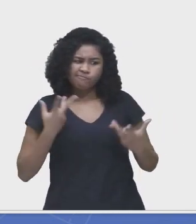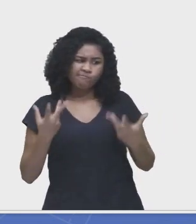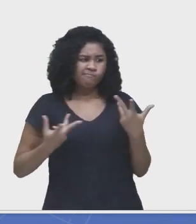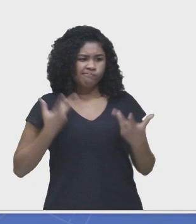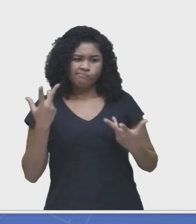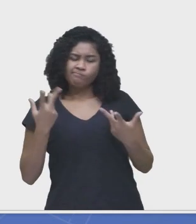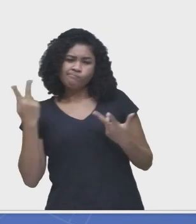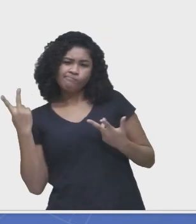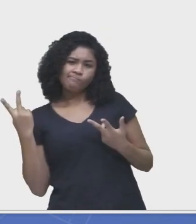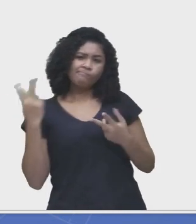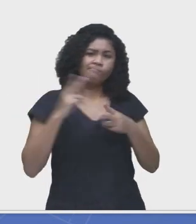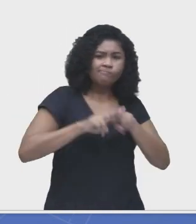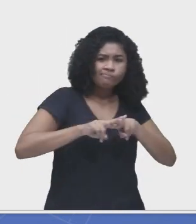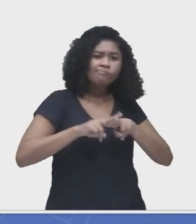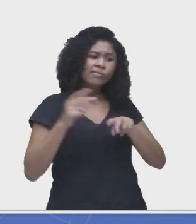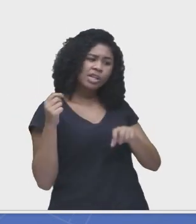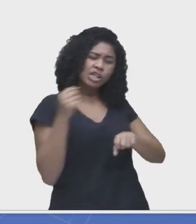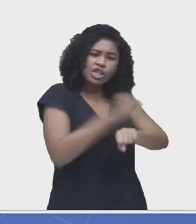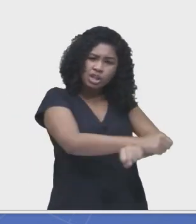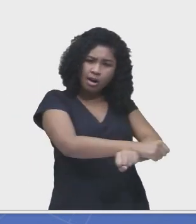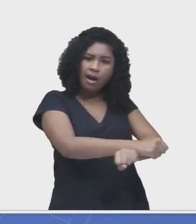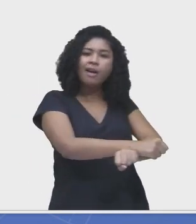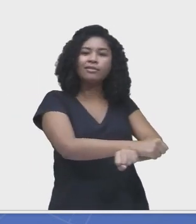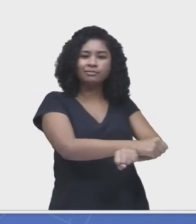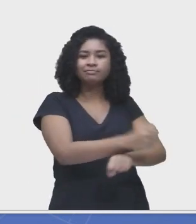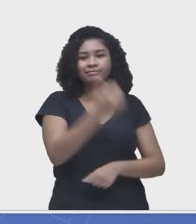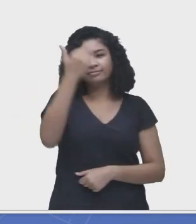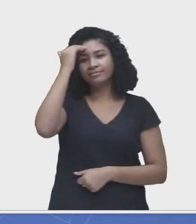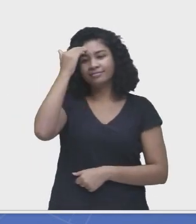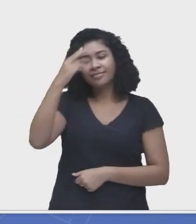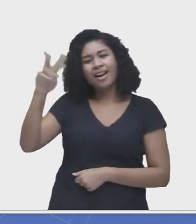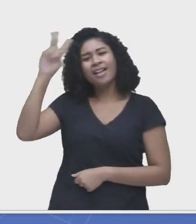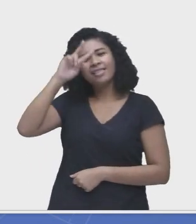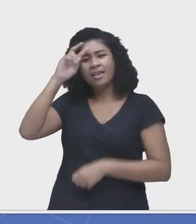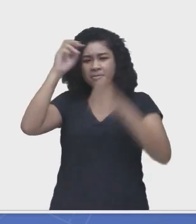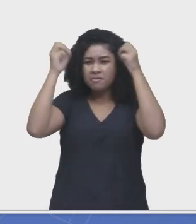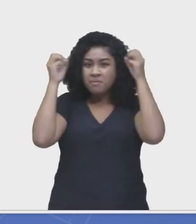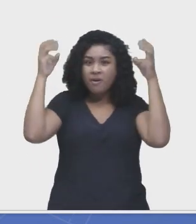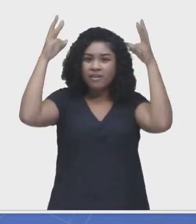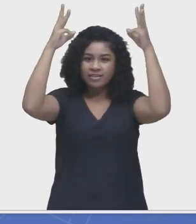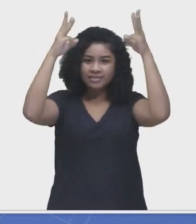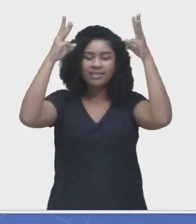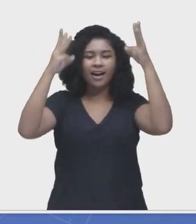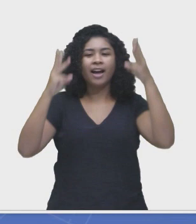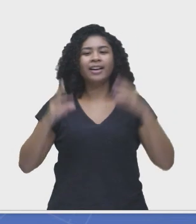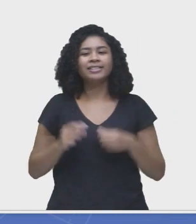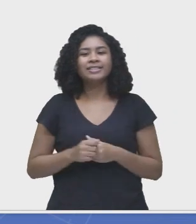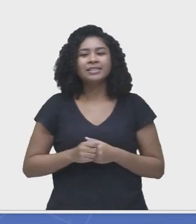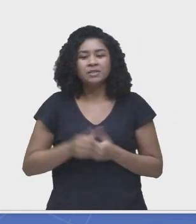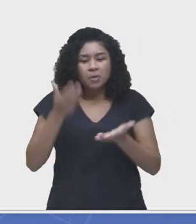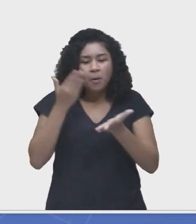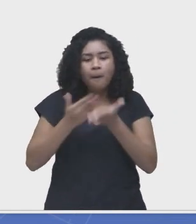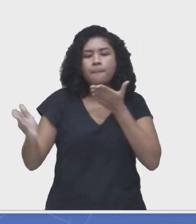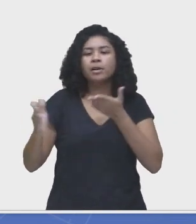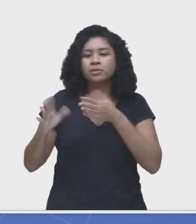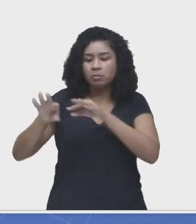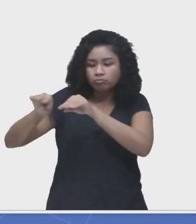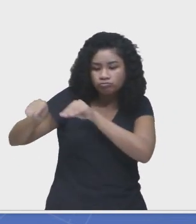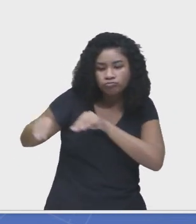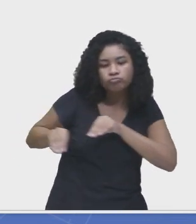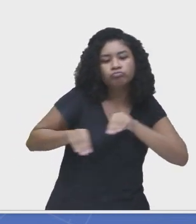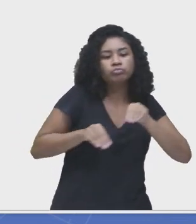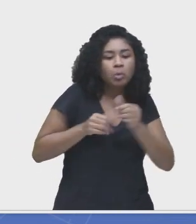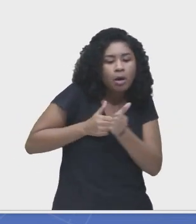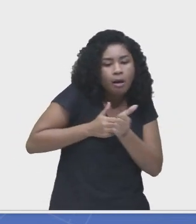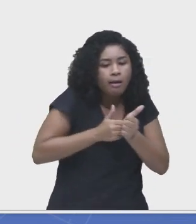povo e levá-lo ali para a Terra Prometida. Então, olha aí, é possível dividir a história de Israel em três períodos. A era